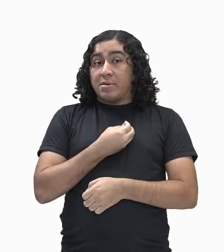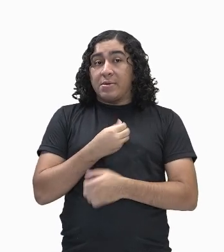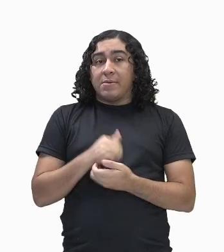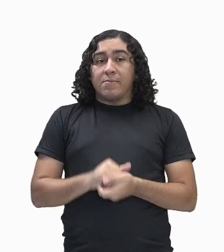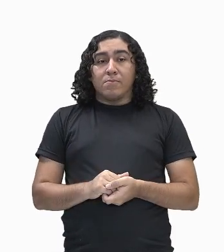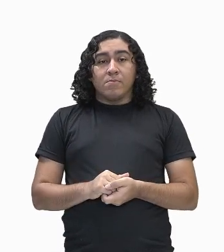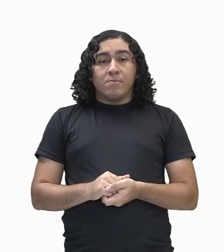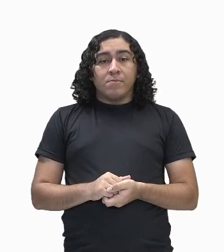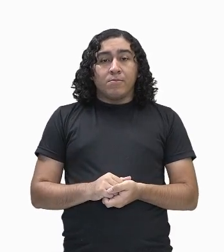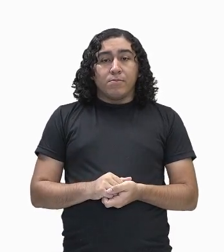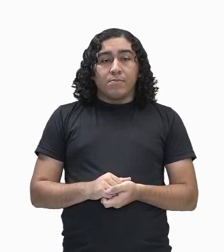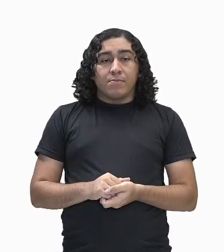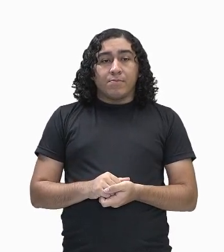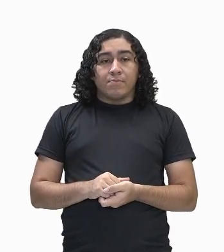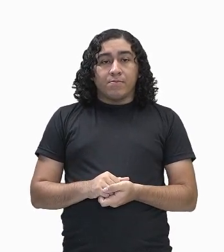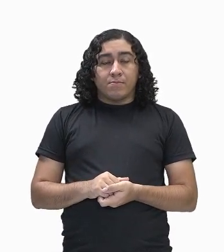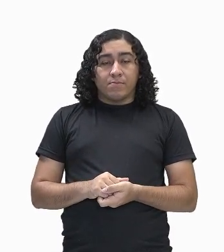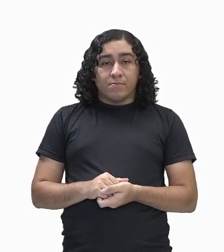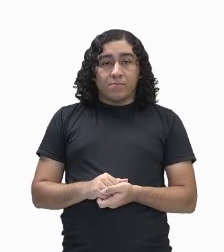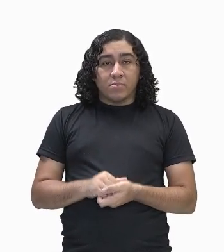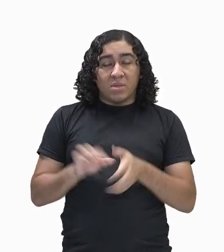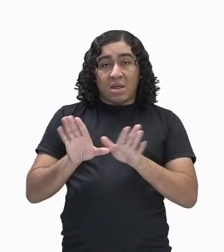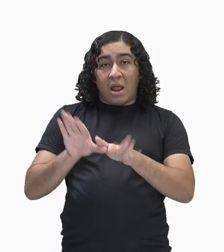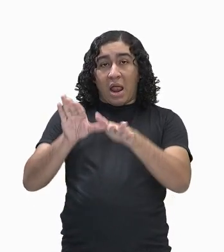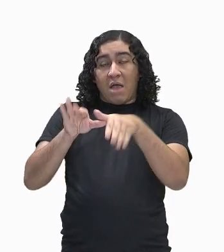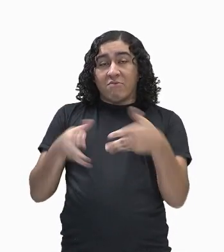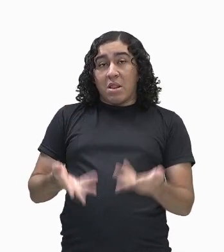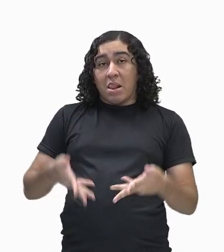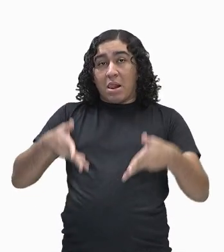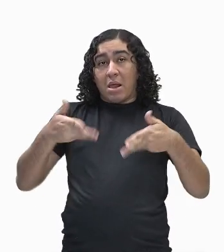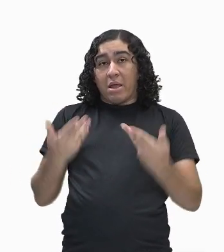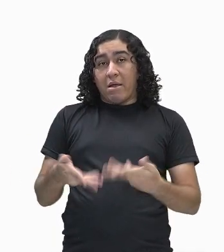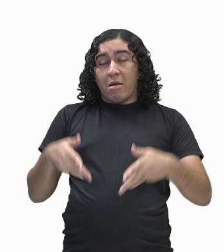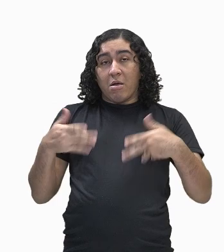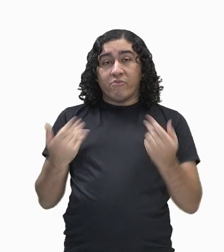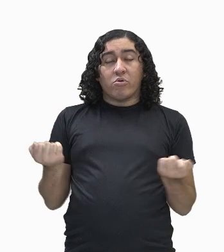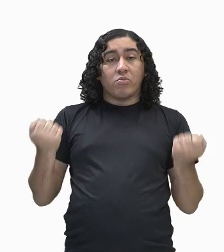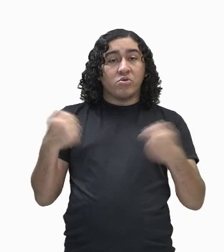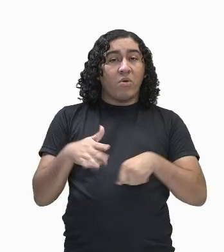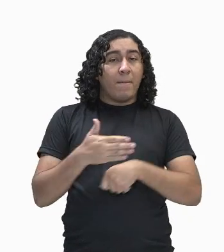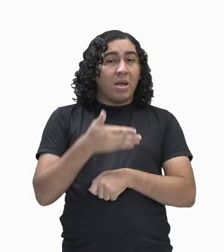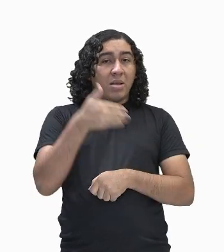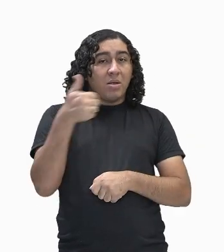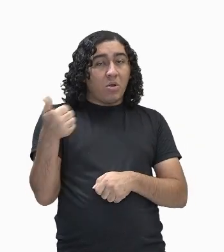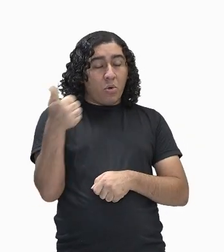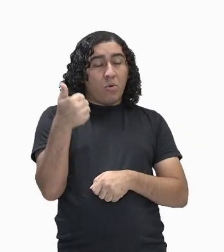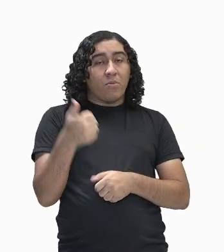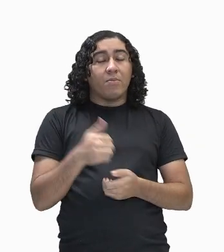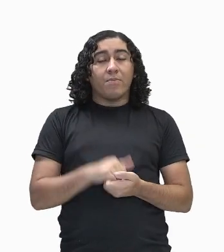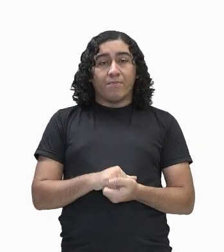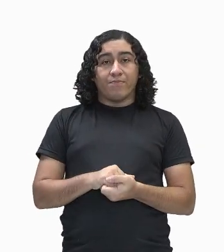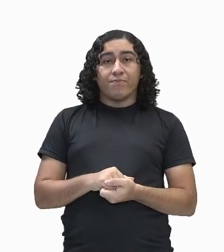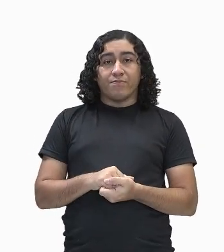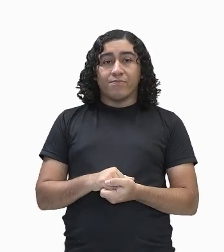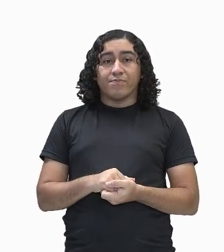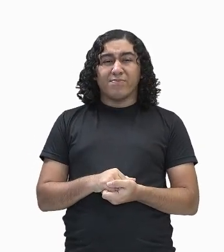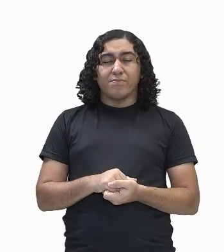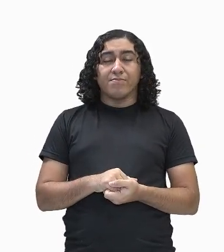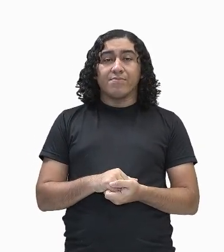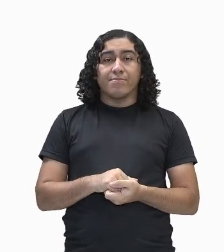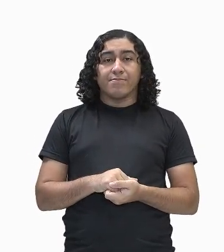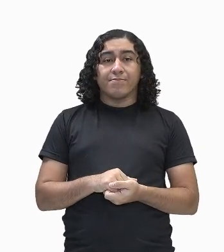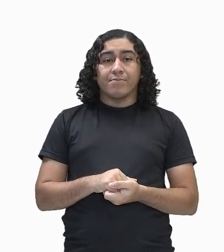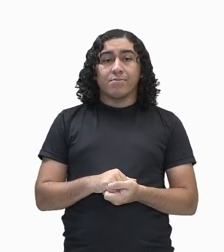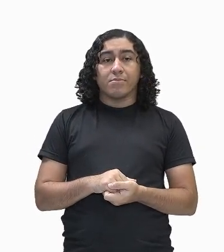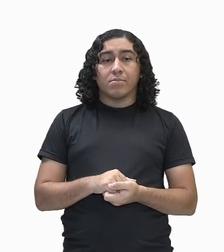vai tornar a ave mais leve e vai propiciar a melhor performance dela quando ela estiver em voo. Para a